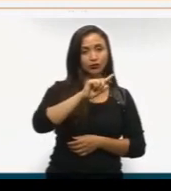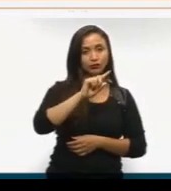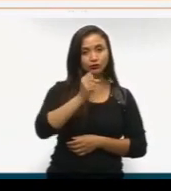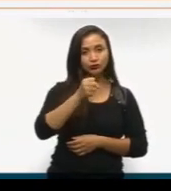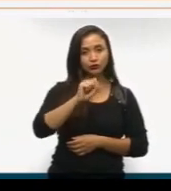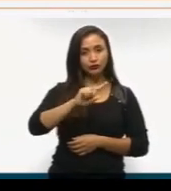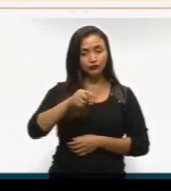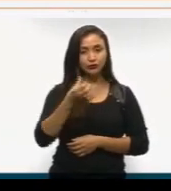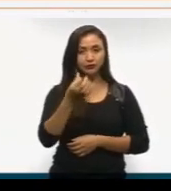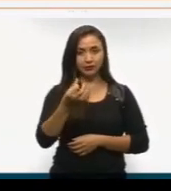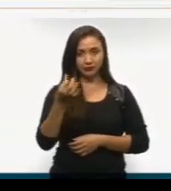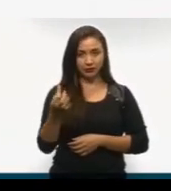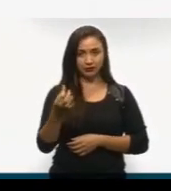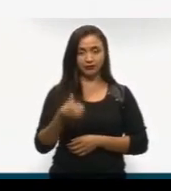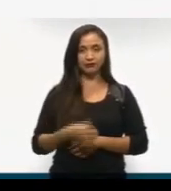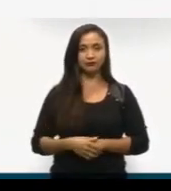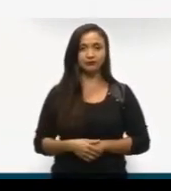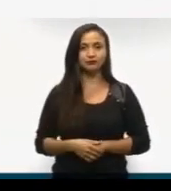288,66.